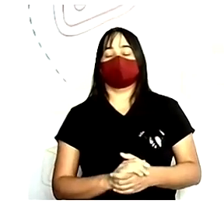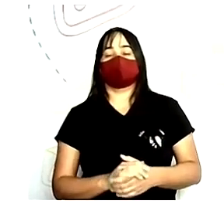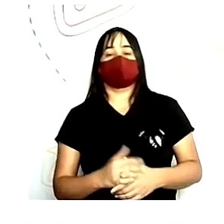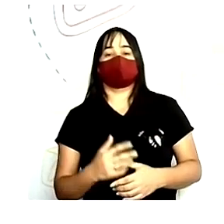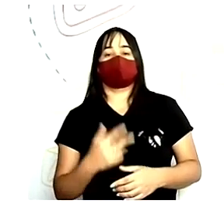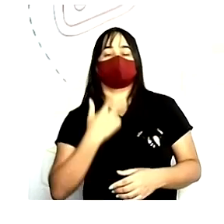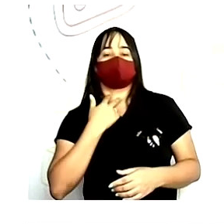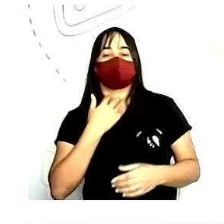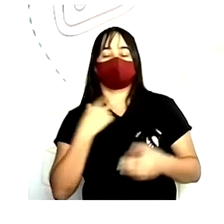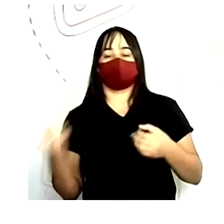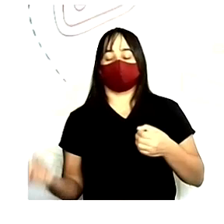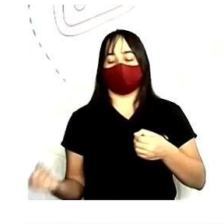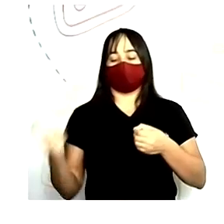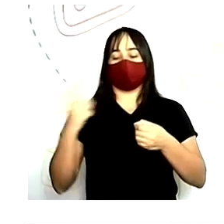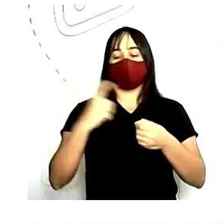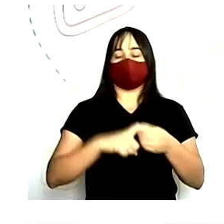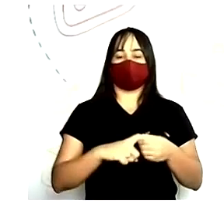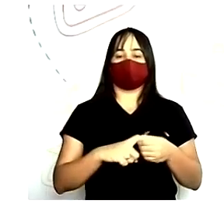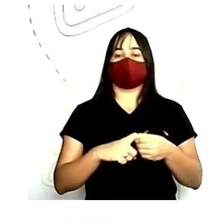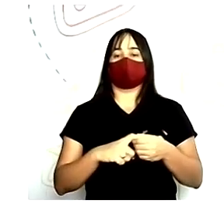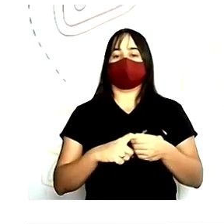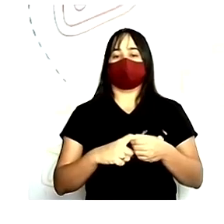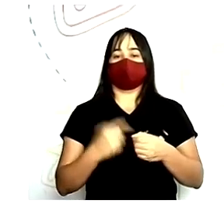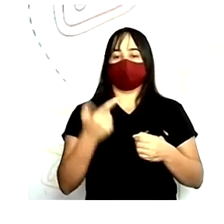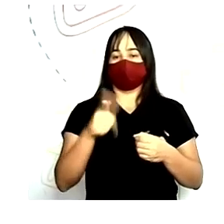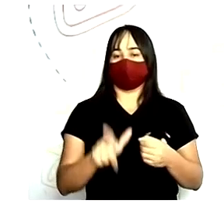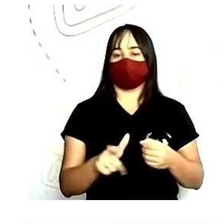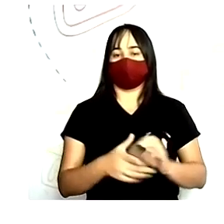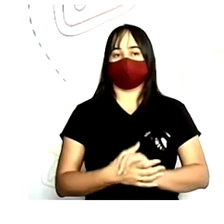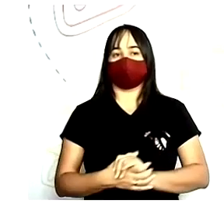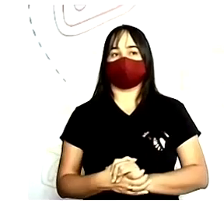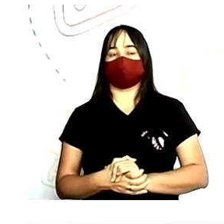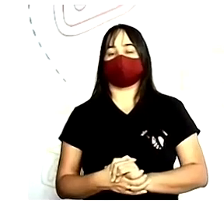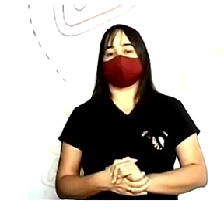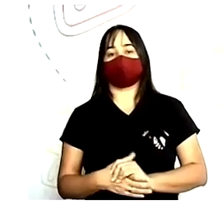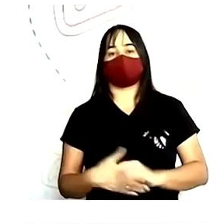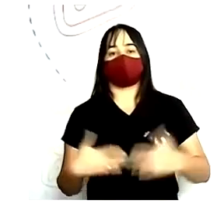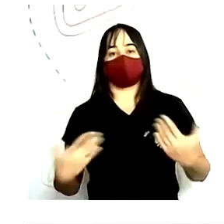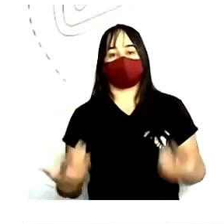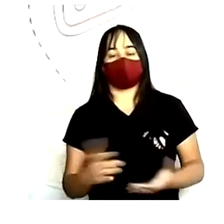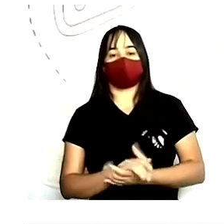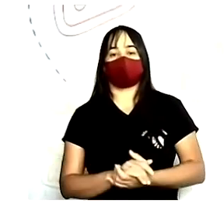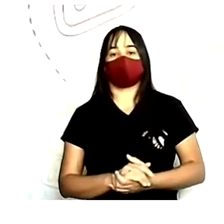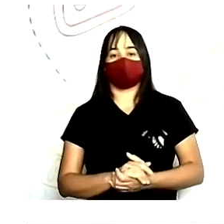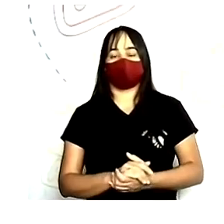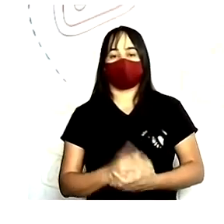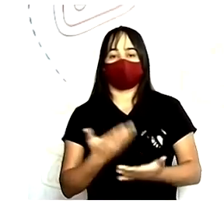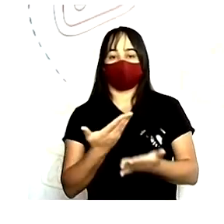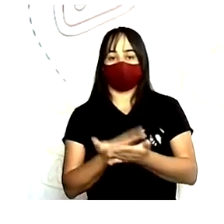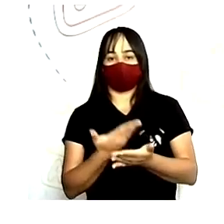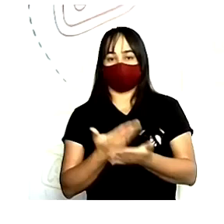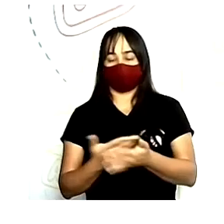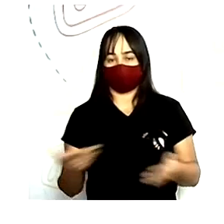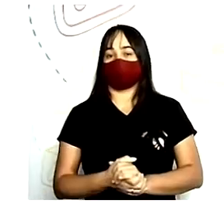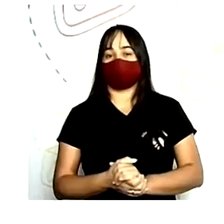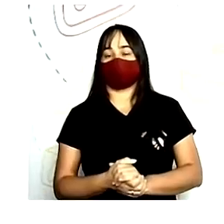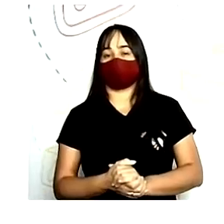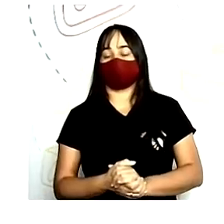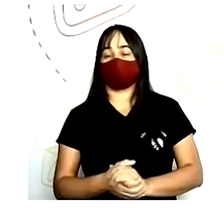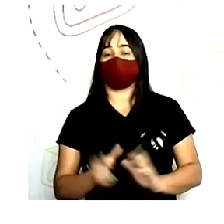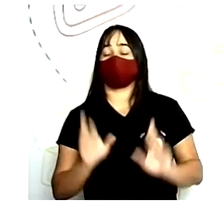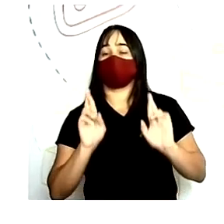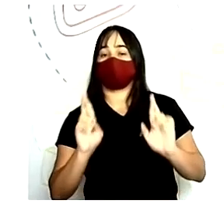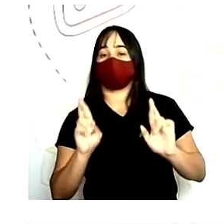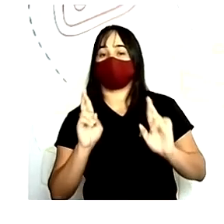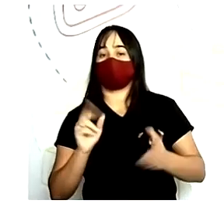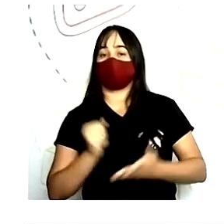poder ser pai depois de fazer essa cirurgia. Então, pessoal, essa foi a nossa aula de hoje. Espero ter